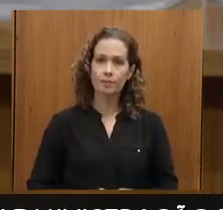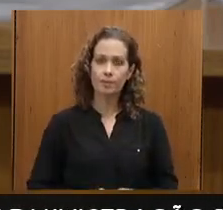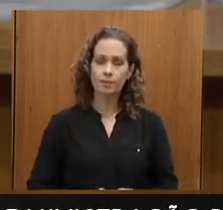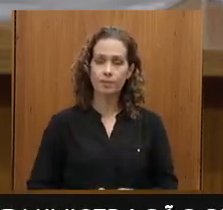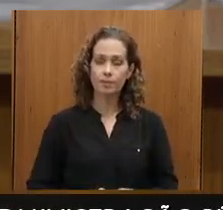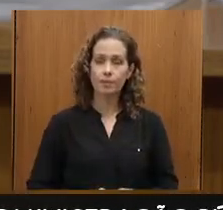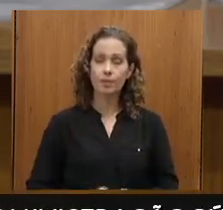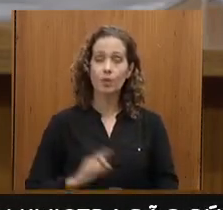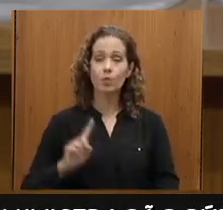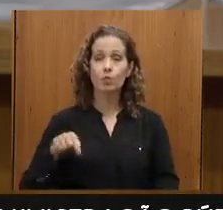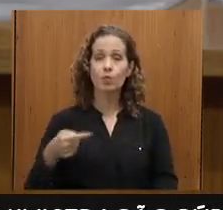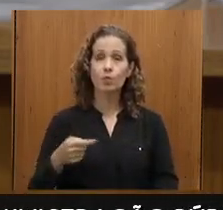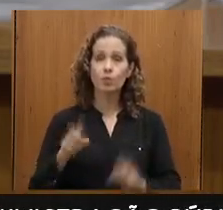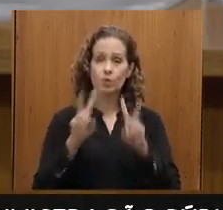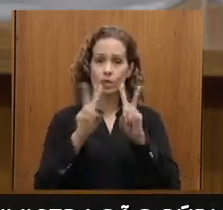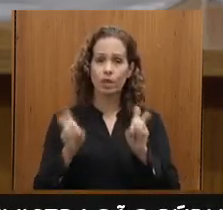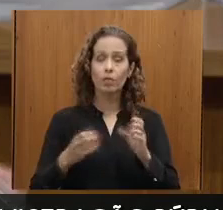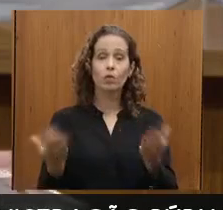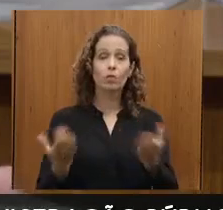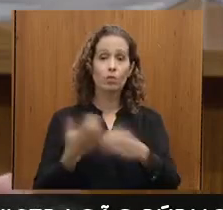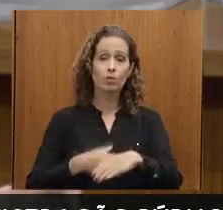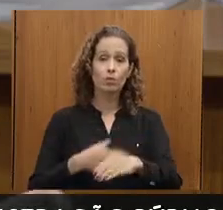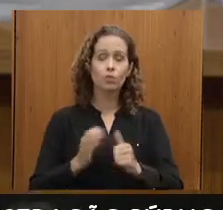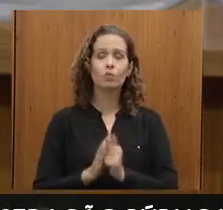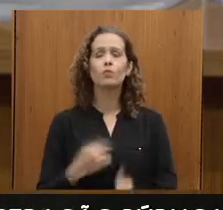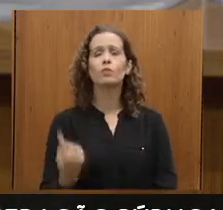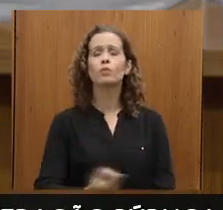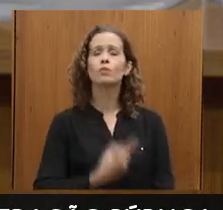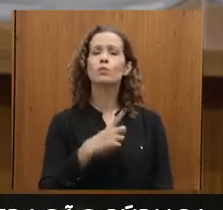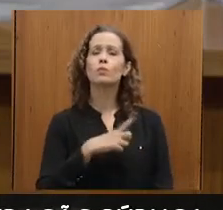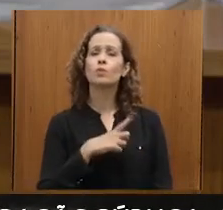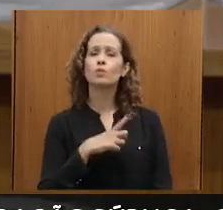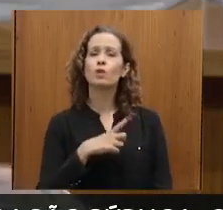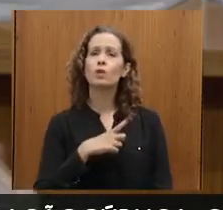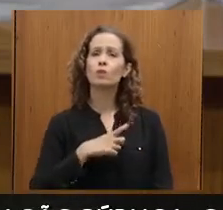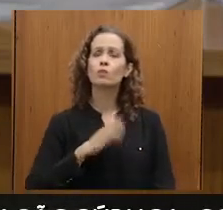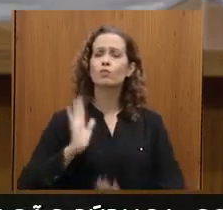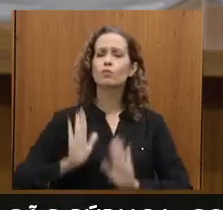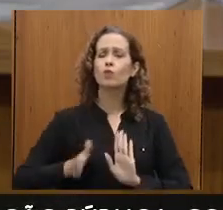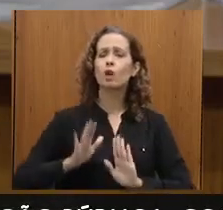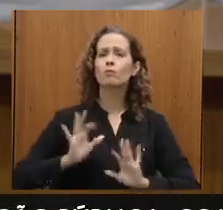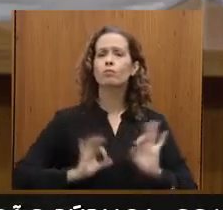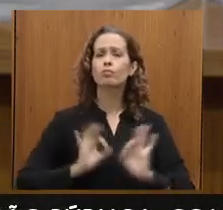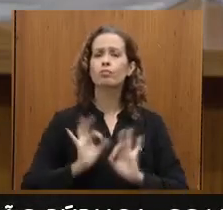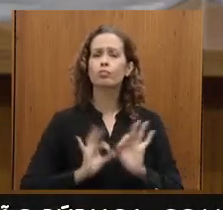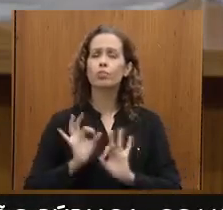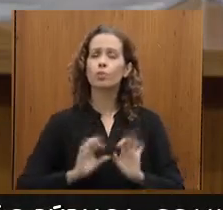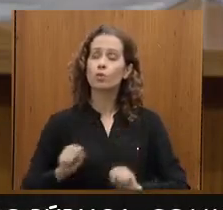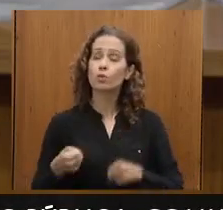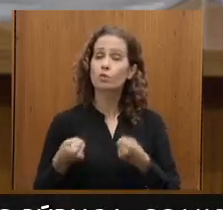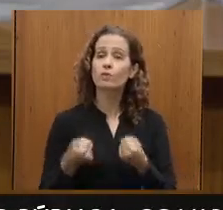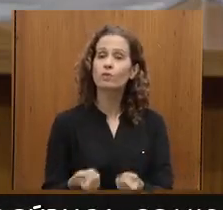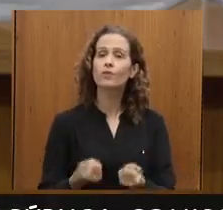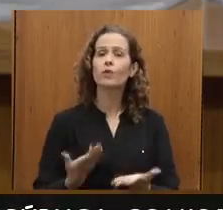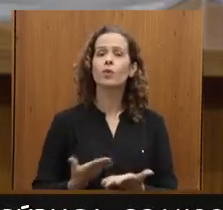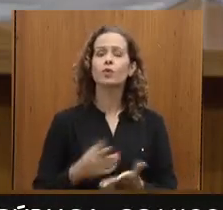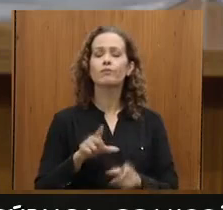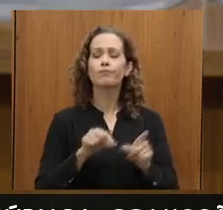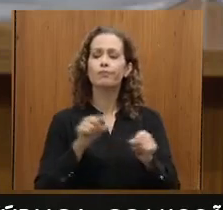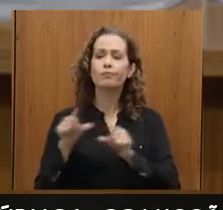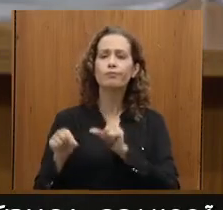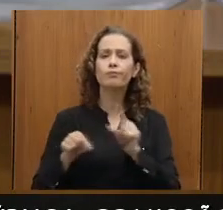Próximo tema, concurso. A gente tem feito o esforço de nomeação, já